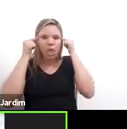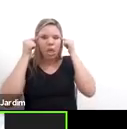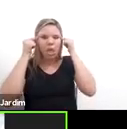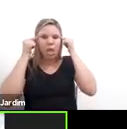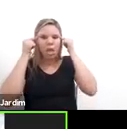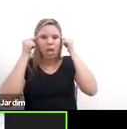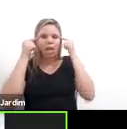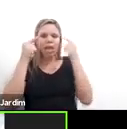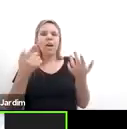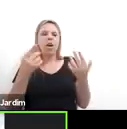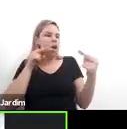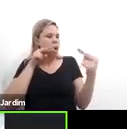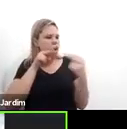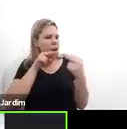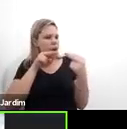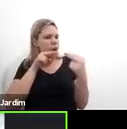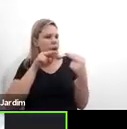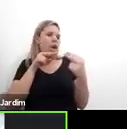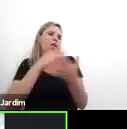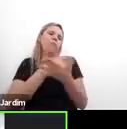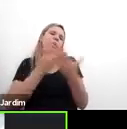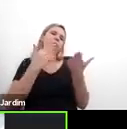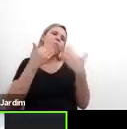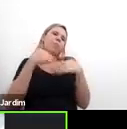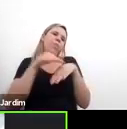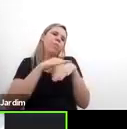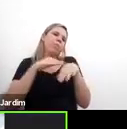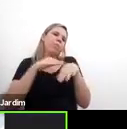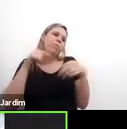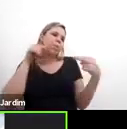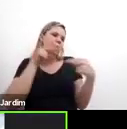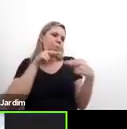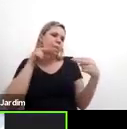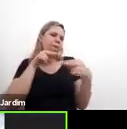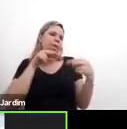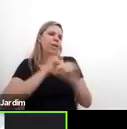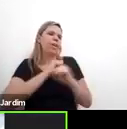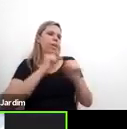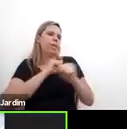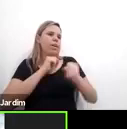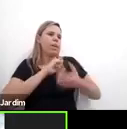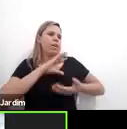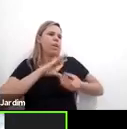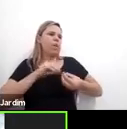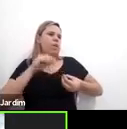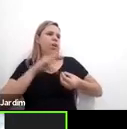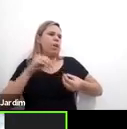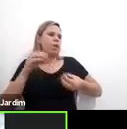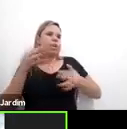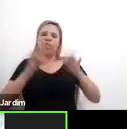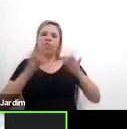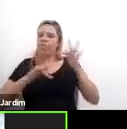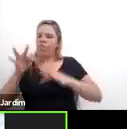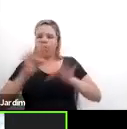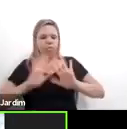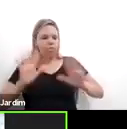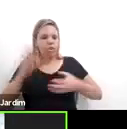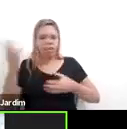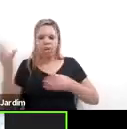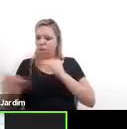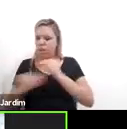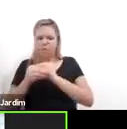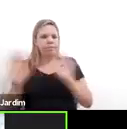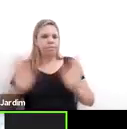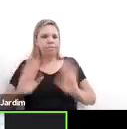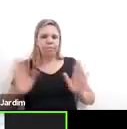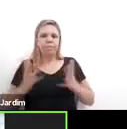marronzinho olhando para mim. Aí eu comecei a conversar com ele e adorava amamentar. E nem queria dar fórmula, não queria complementar. Aí eu só